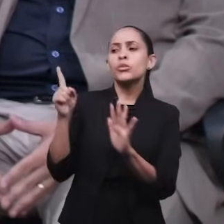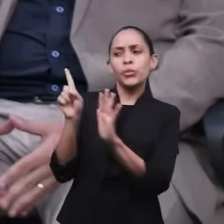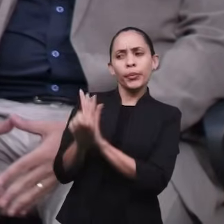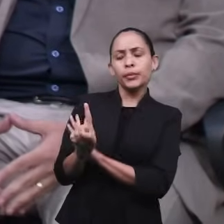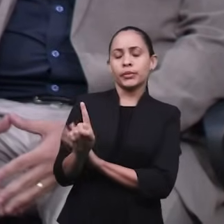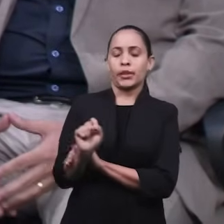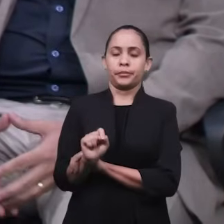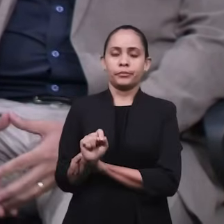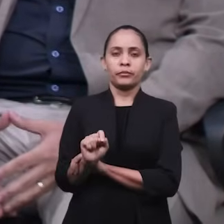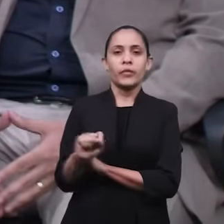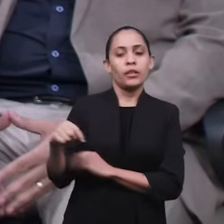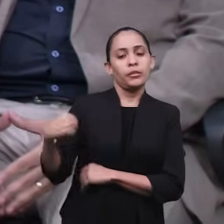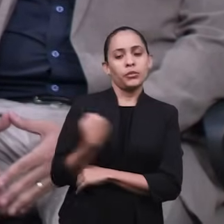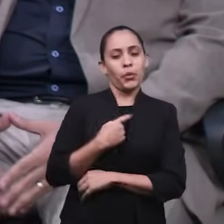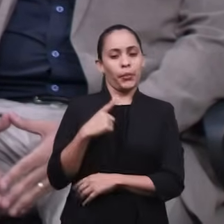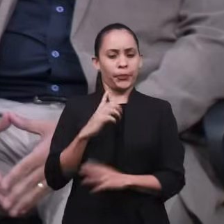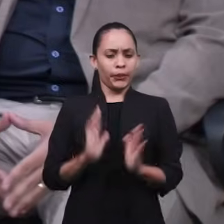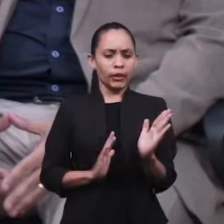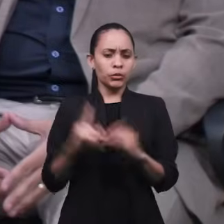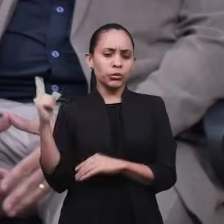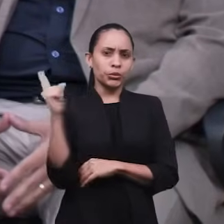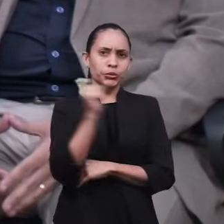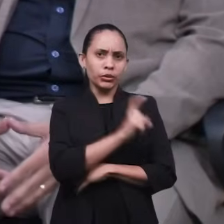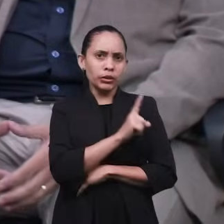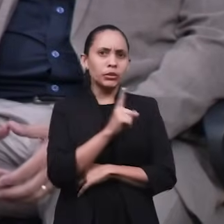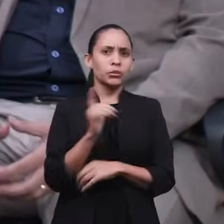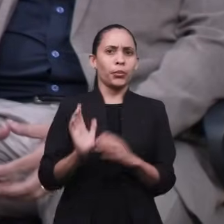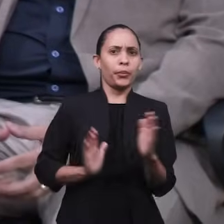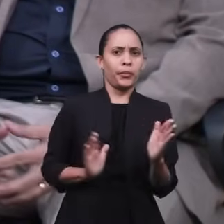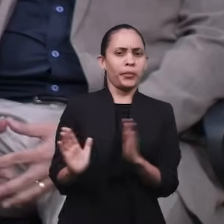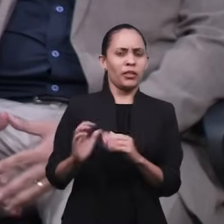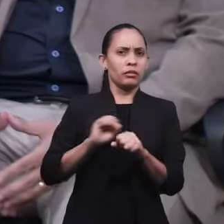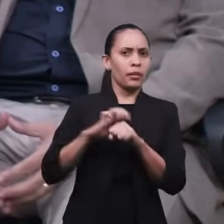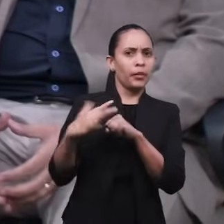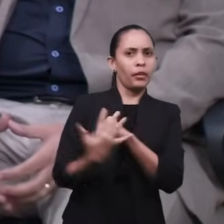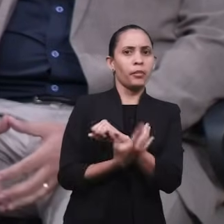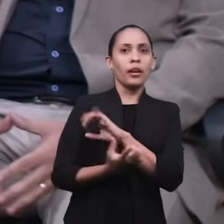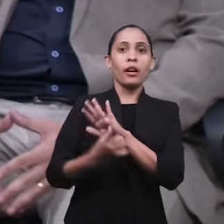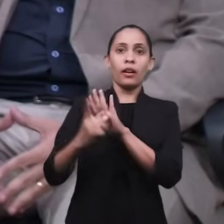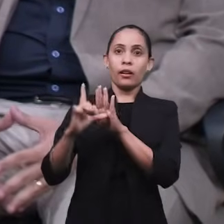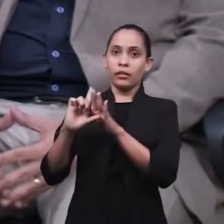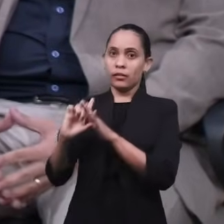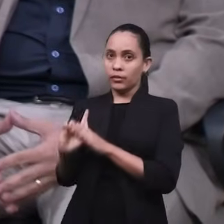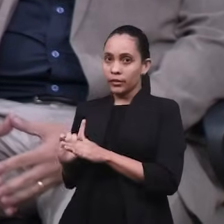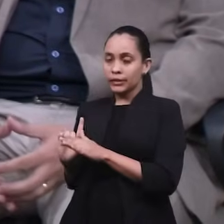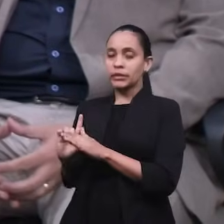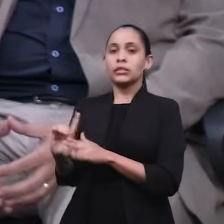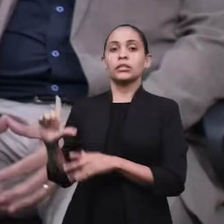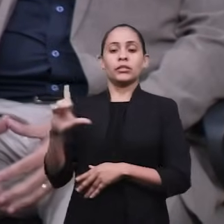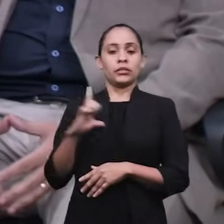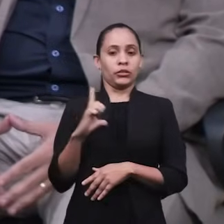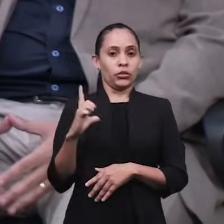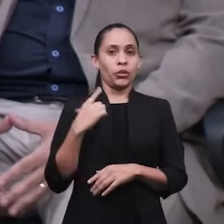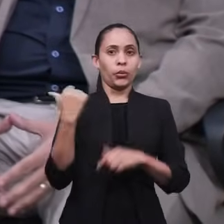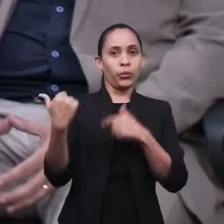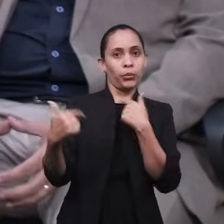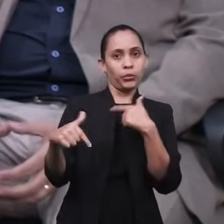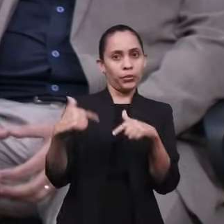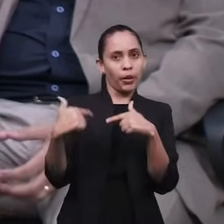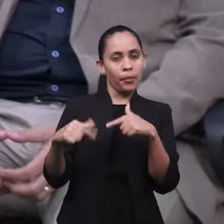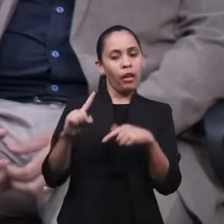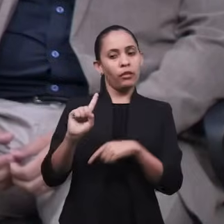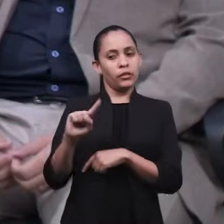você, Fábio. Nós tivemos um período difícil, que foi a pandemia, Antes da pandemia, existia um